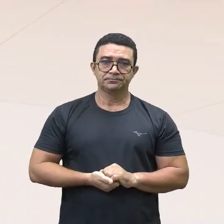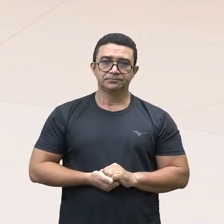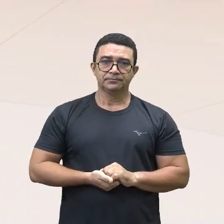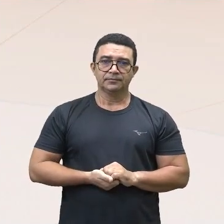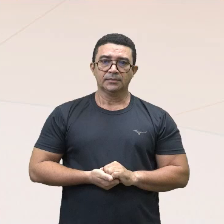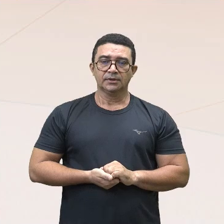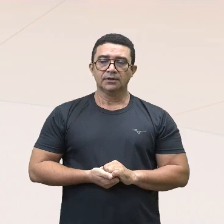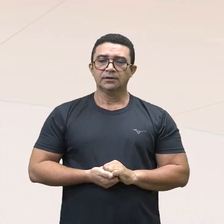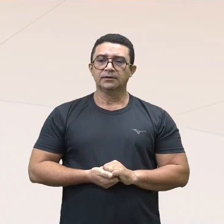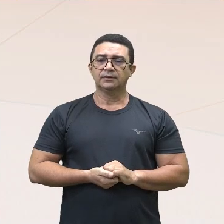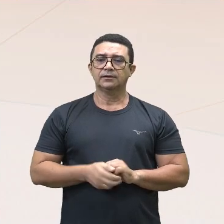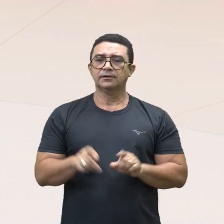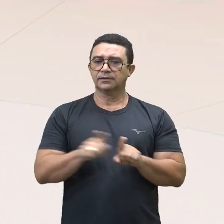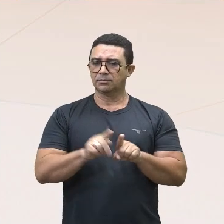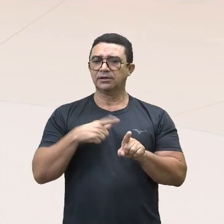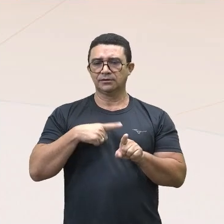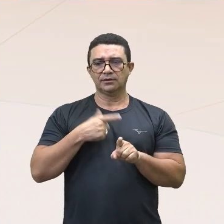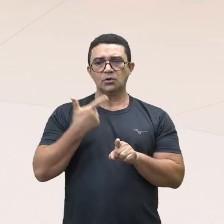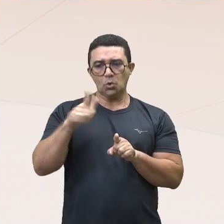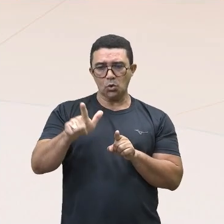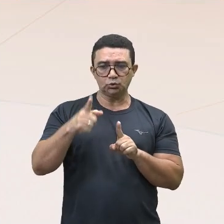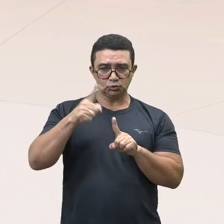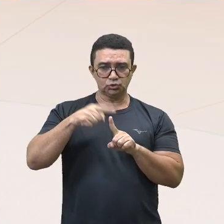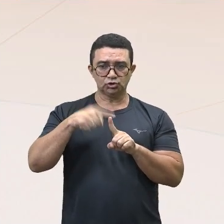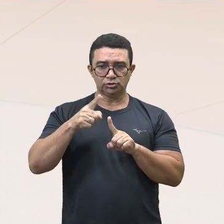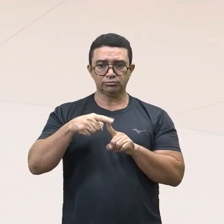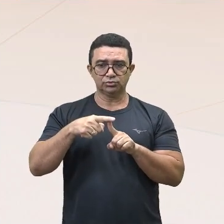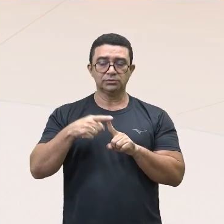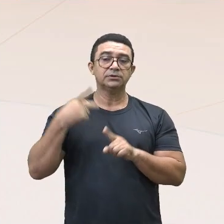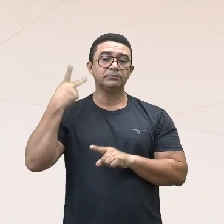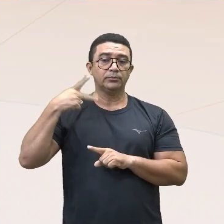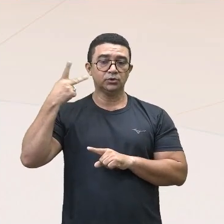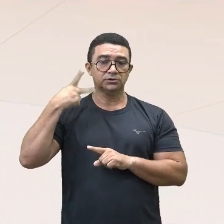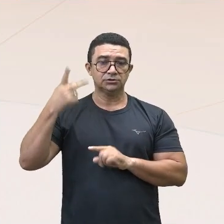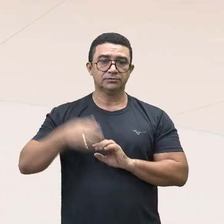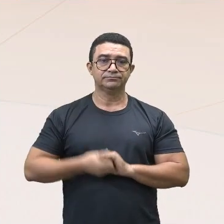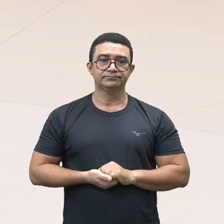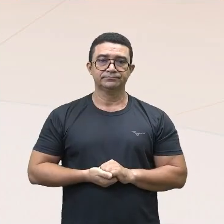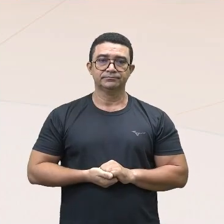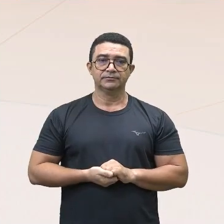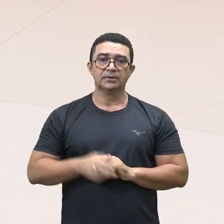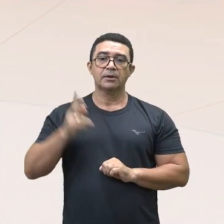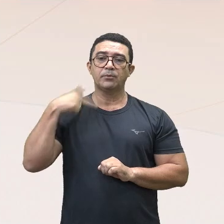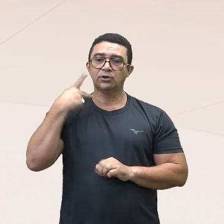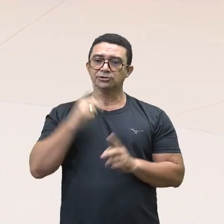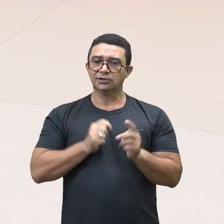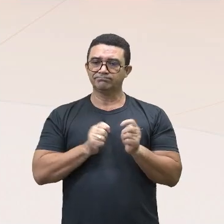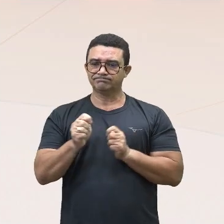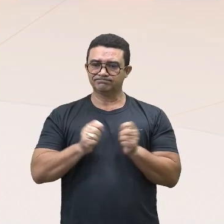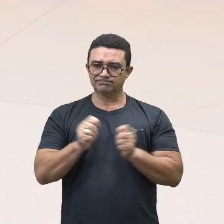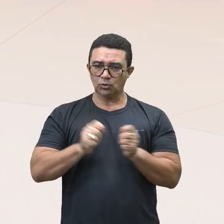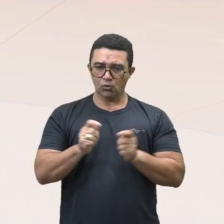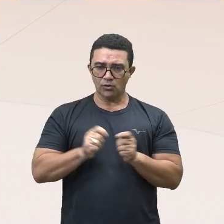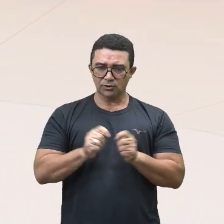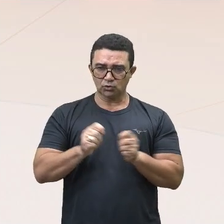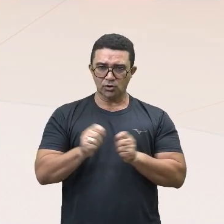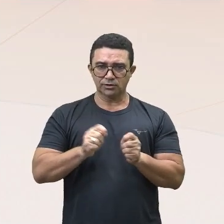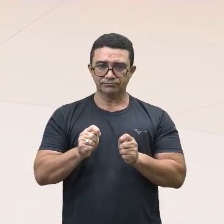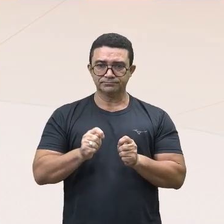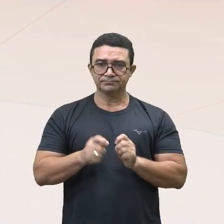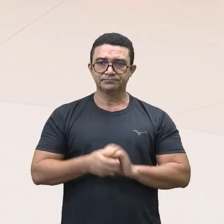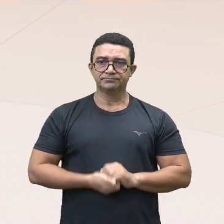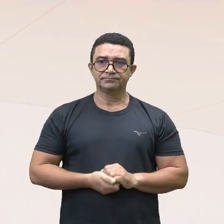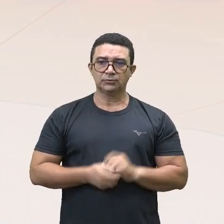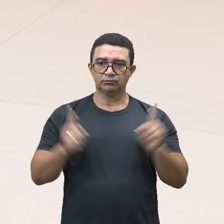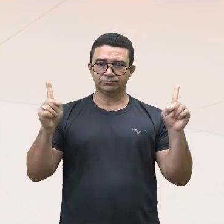Mas tem mais dois tipos de políticas que o Theodore coloca. As políticas regulatórias e as políticas constitutivas.